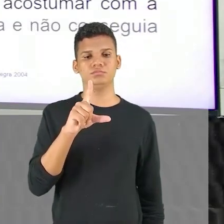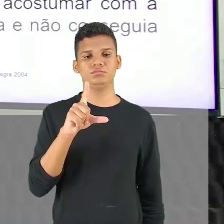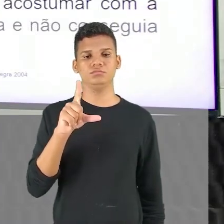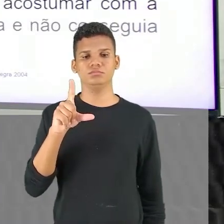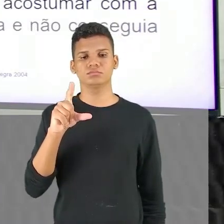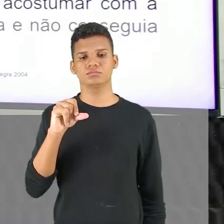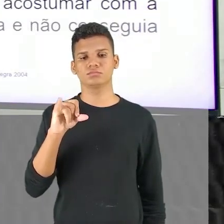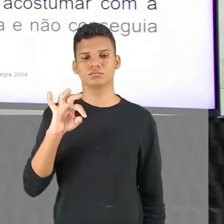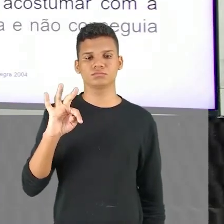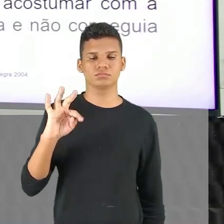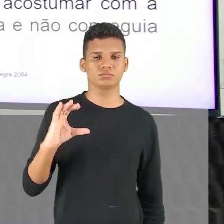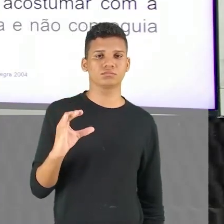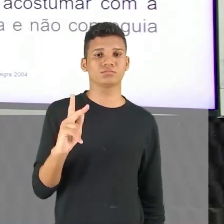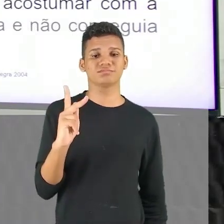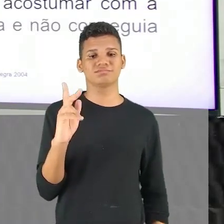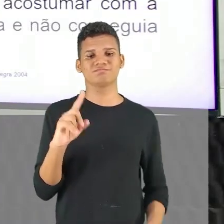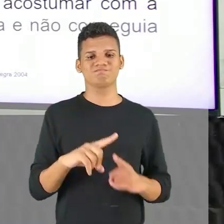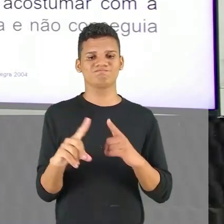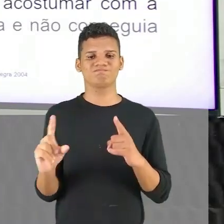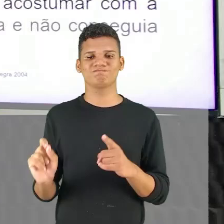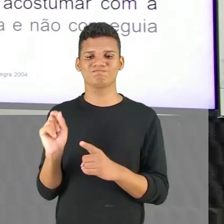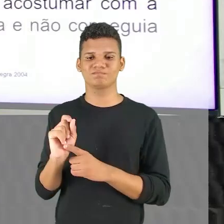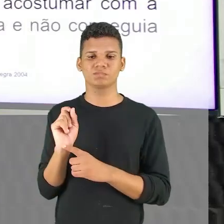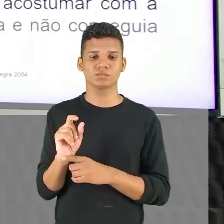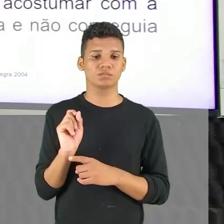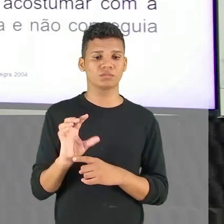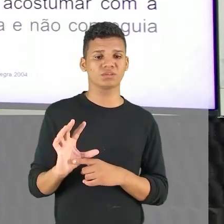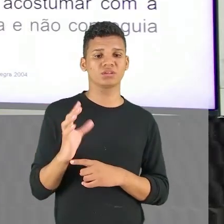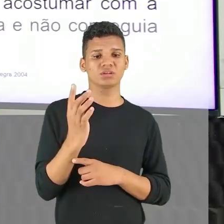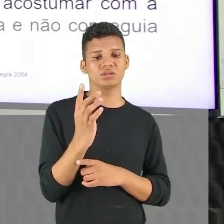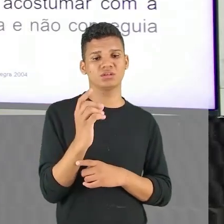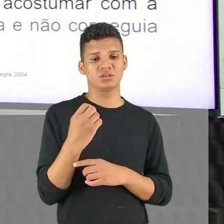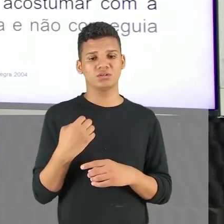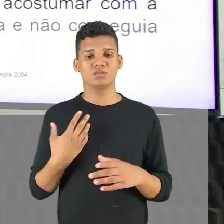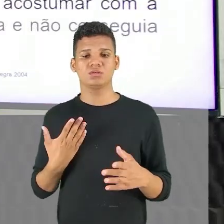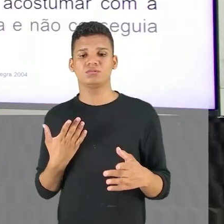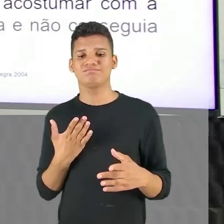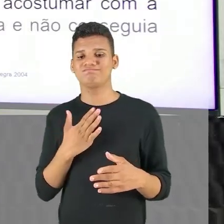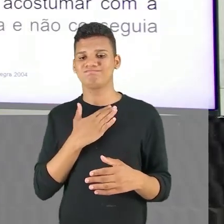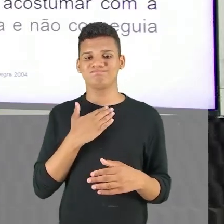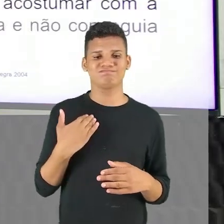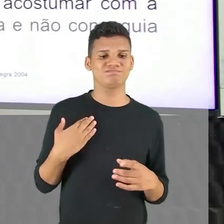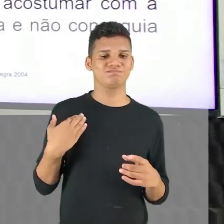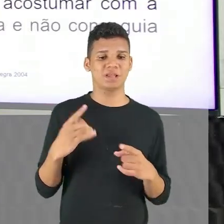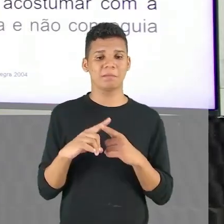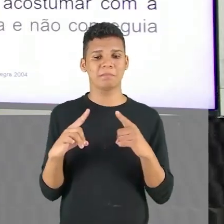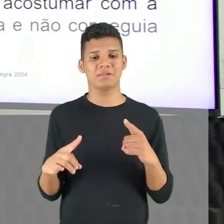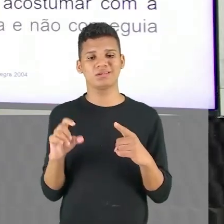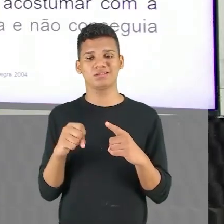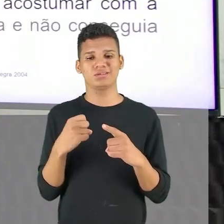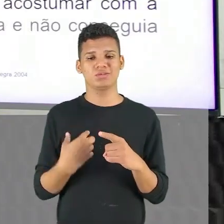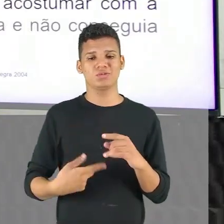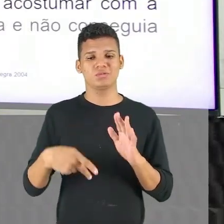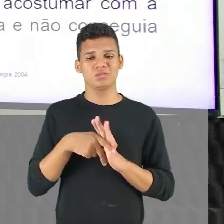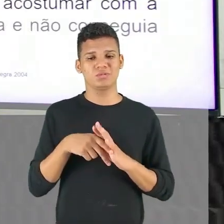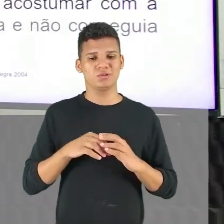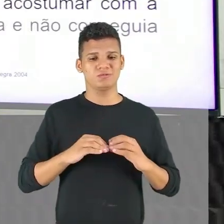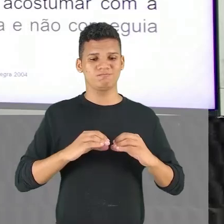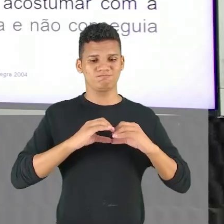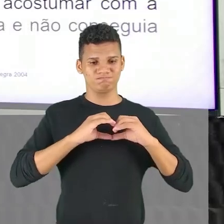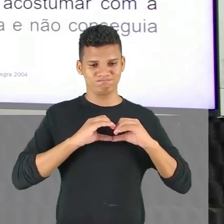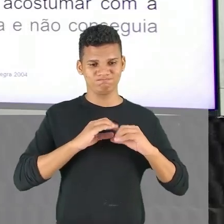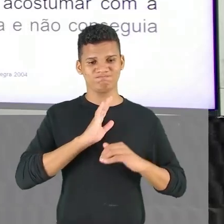compreende que se encaminha para o fim, de modo impossível de parar. Nas profundezas de seu coração,